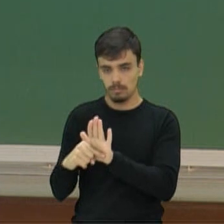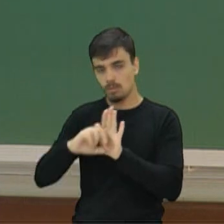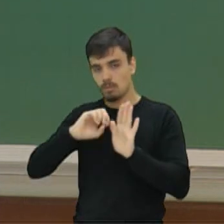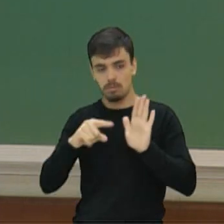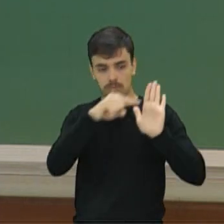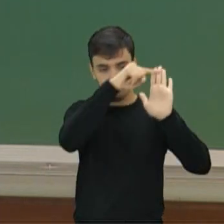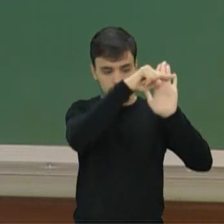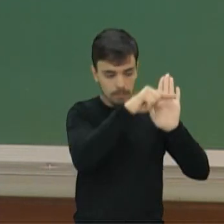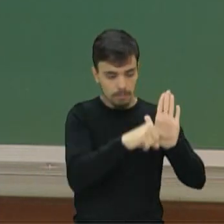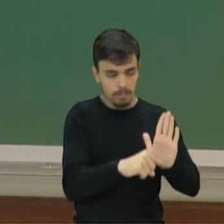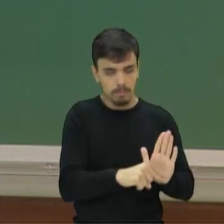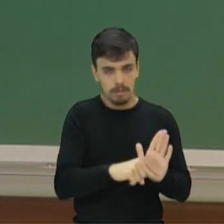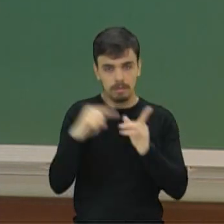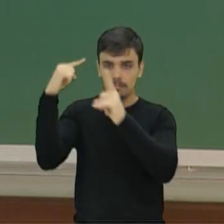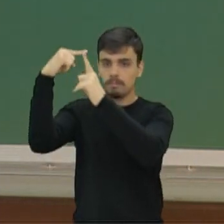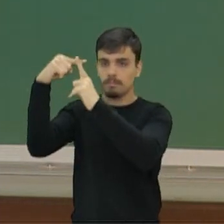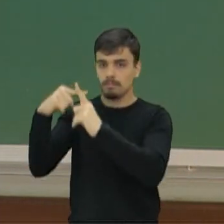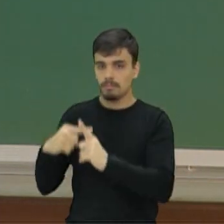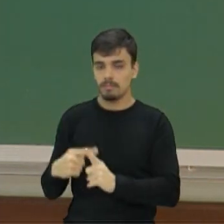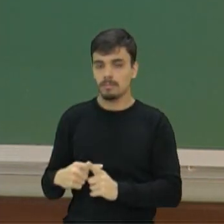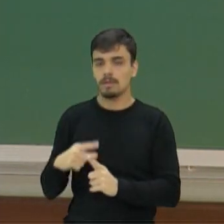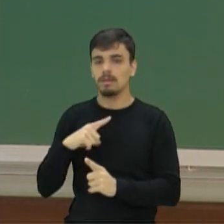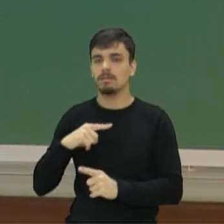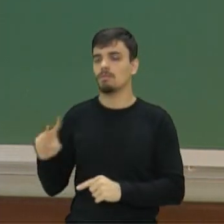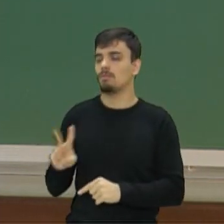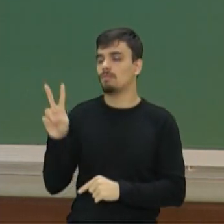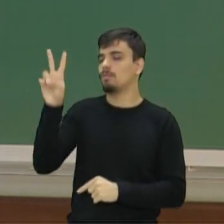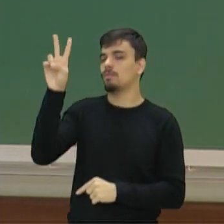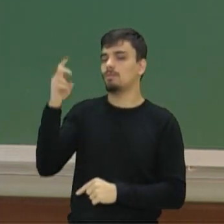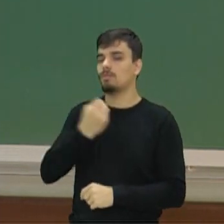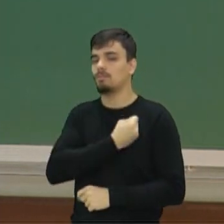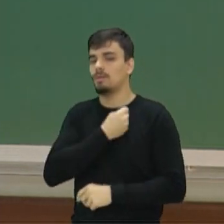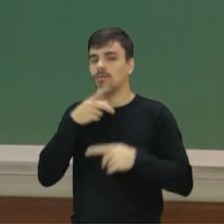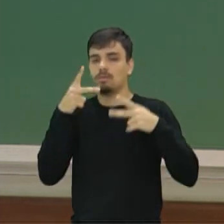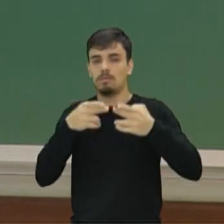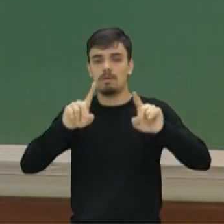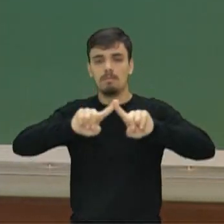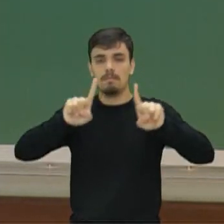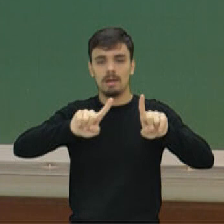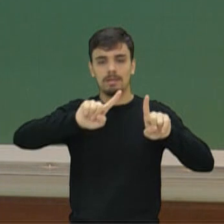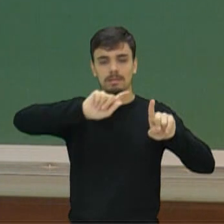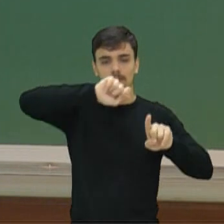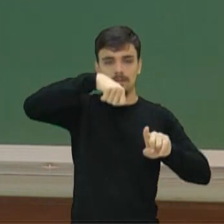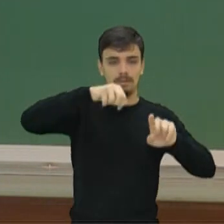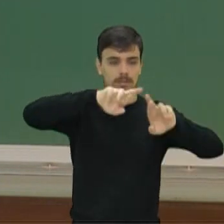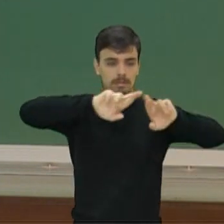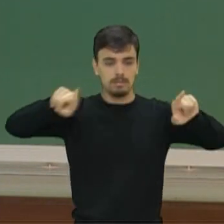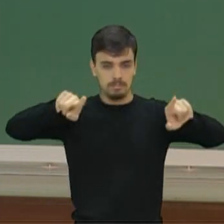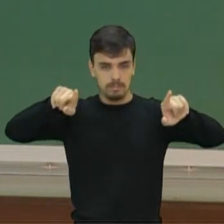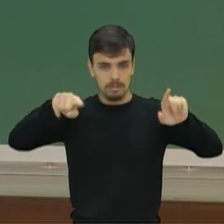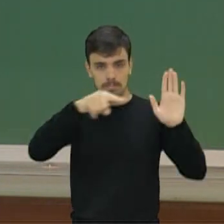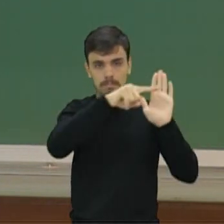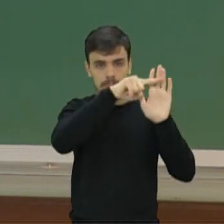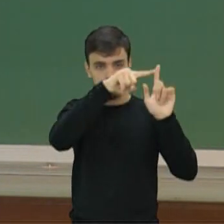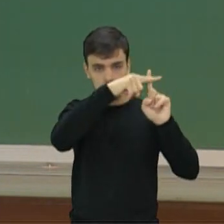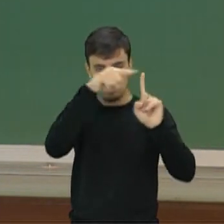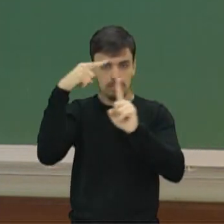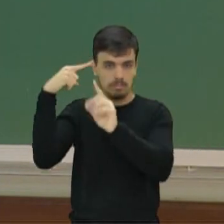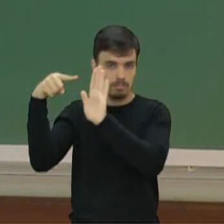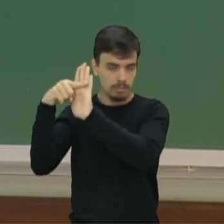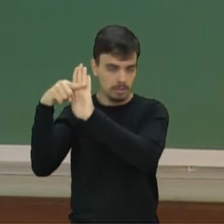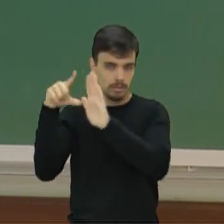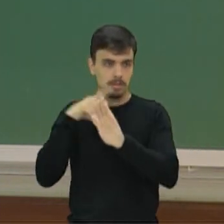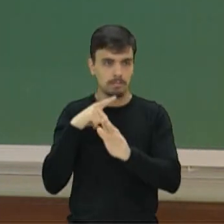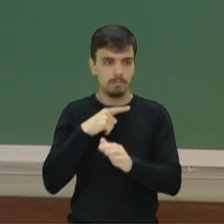de mesmo valor numérico, mas sinais opostos. As linhas saem do positivo e entram na negativa. Aqui eu tenho uma superfície que